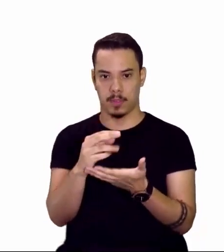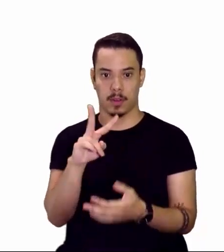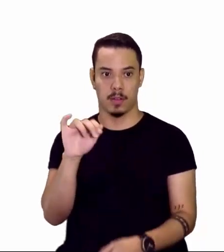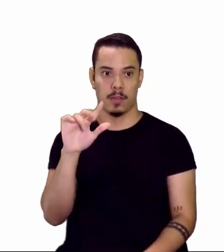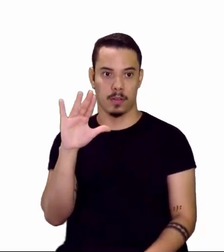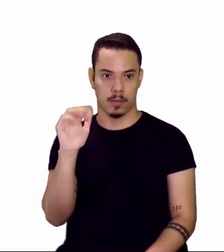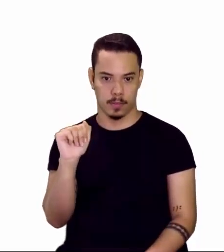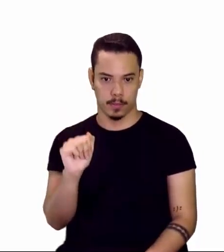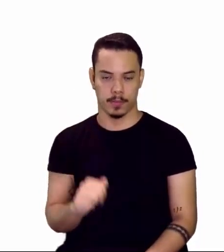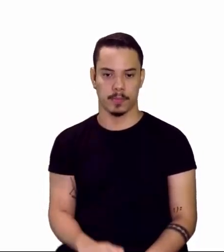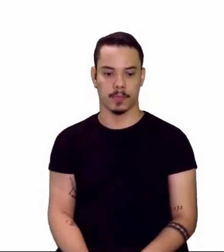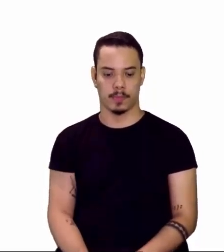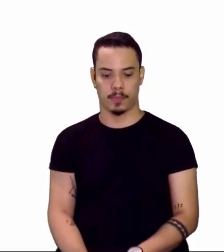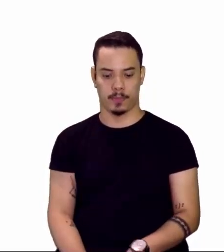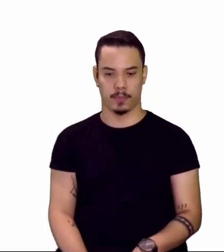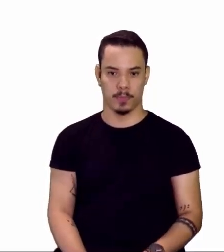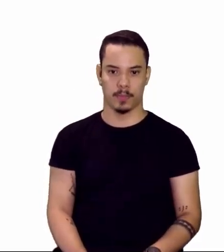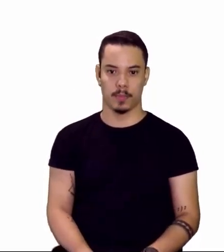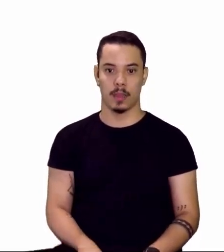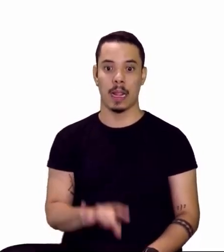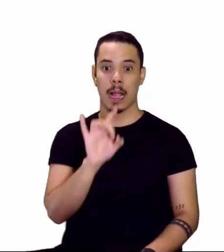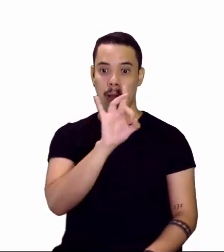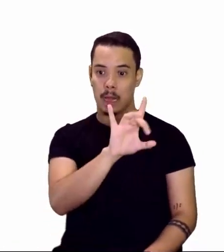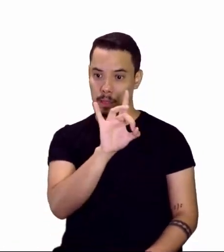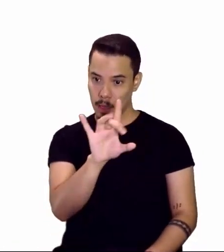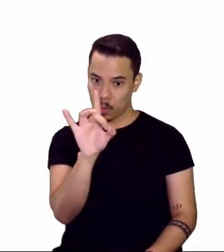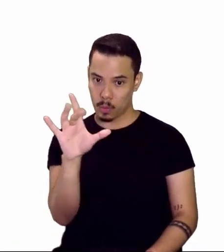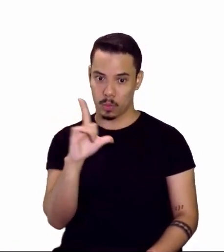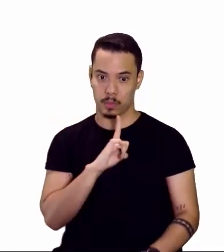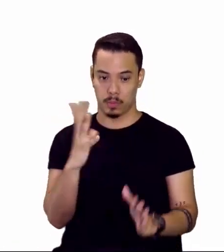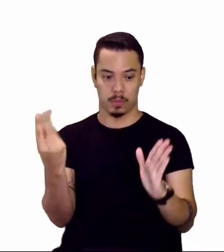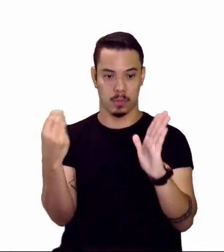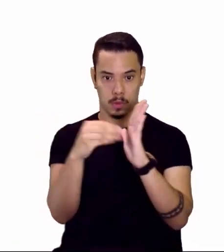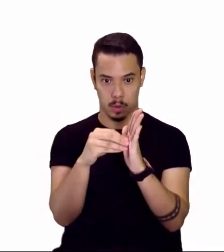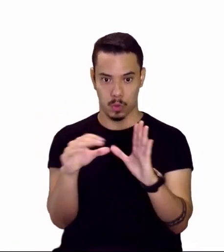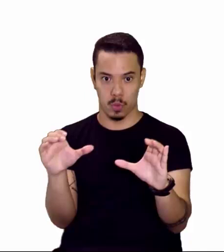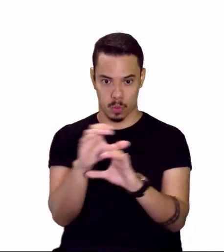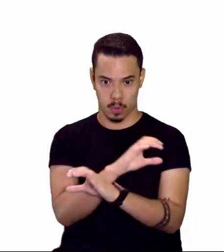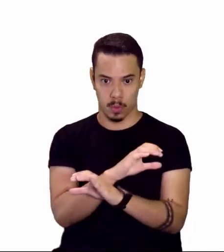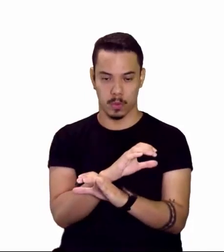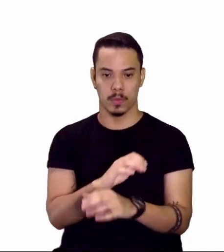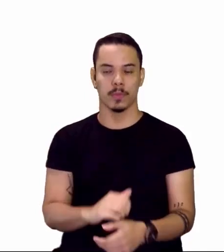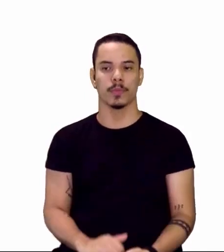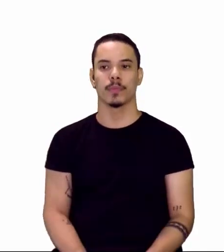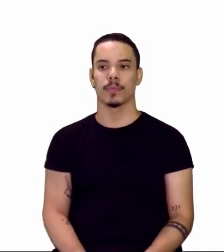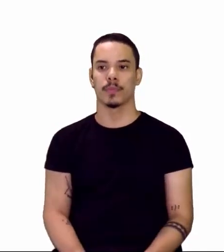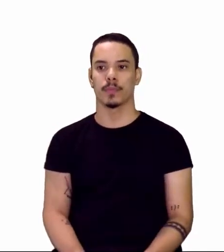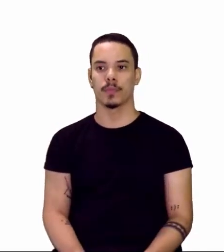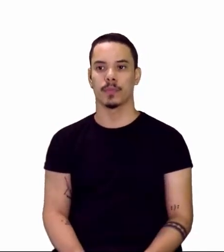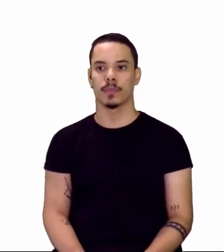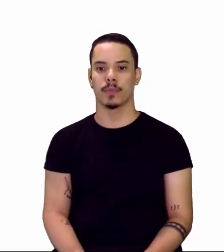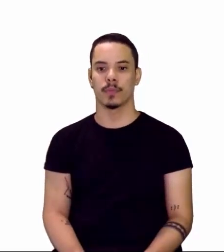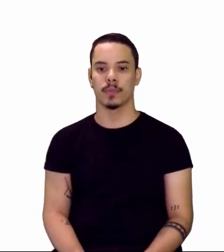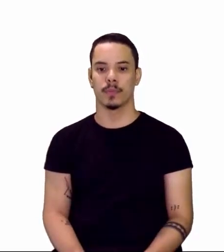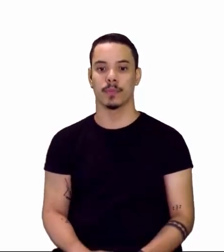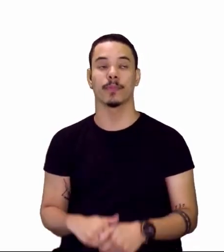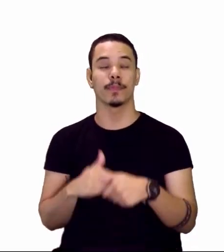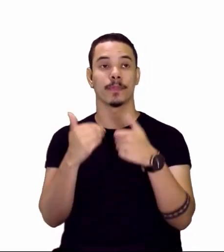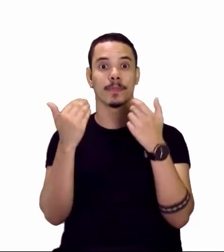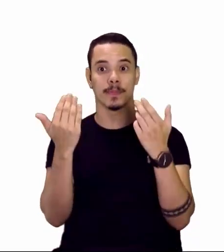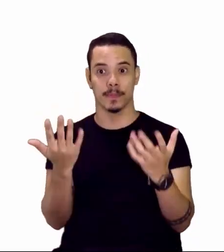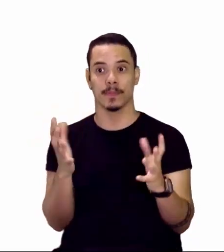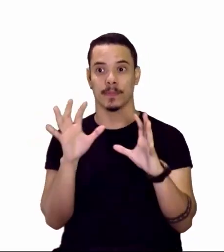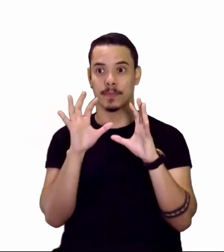cada átomo que constitui o composto, ok? Aí, meu caro aluno, desta forma,